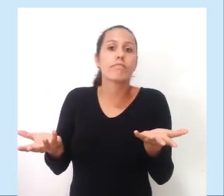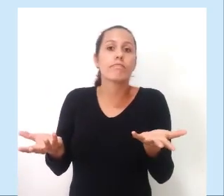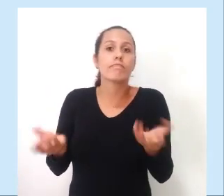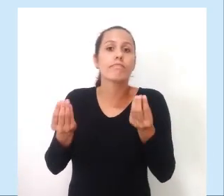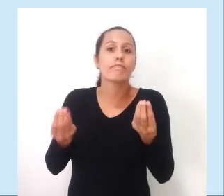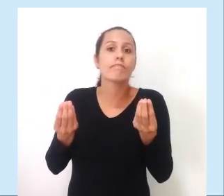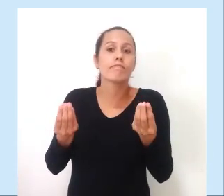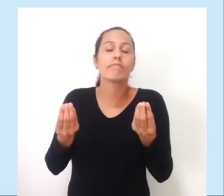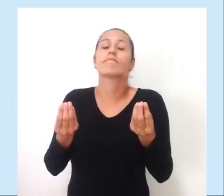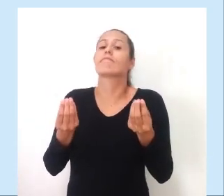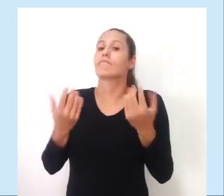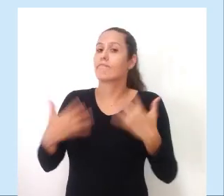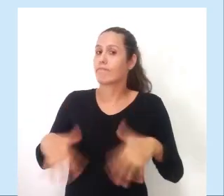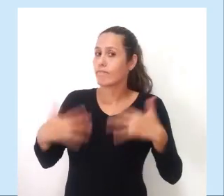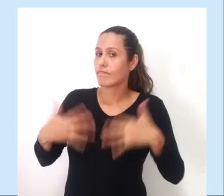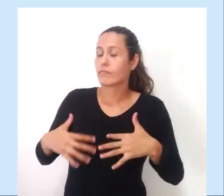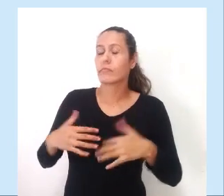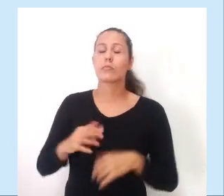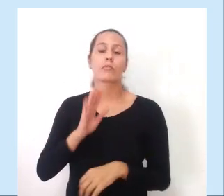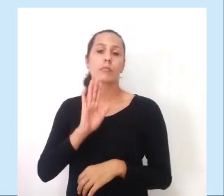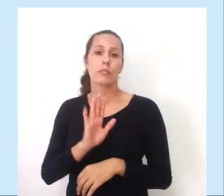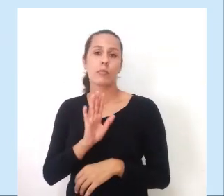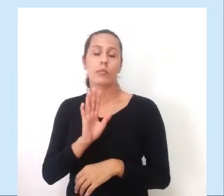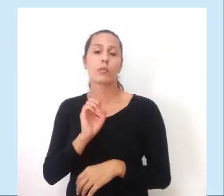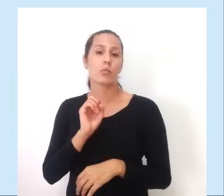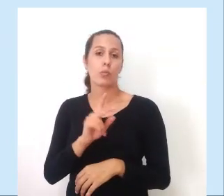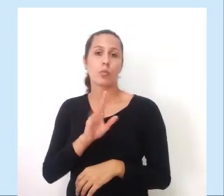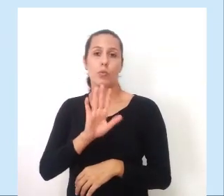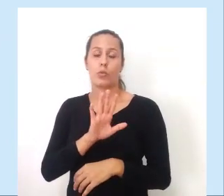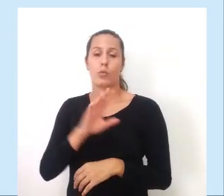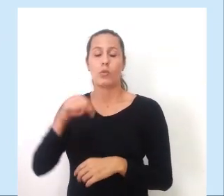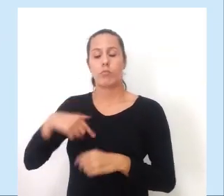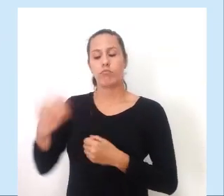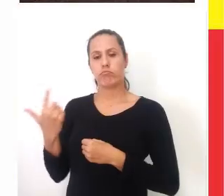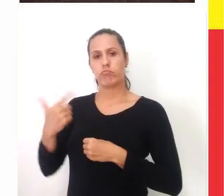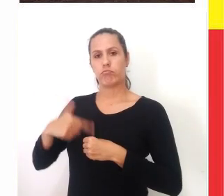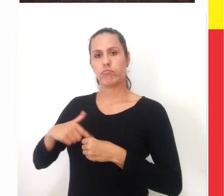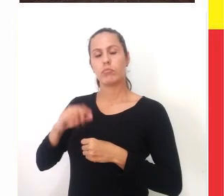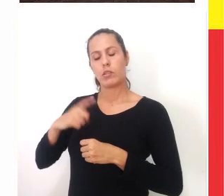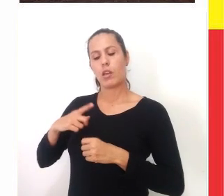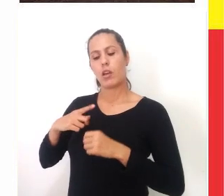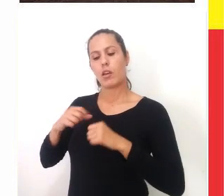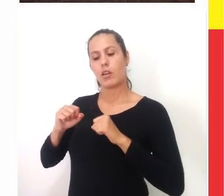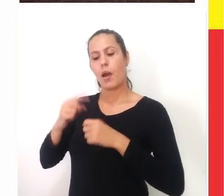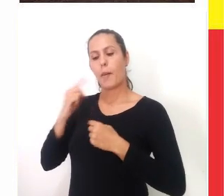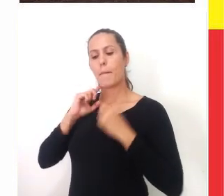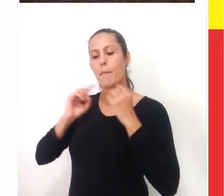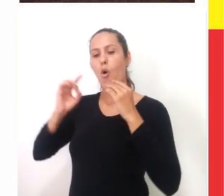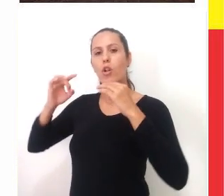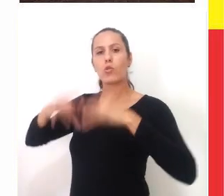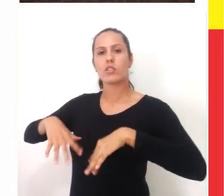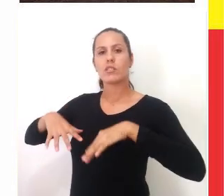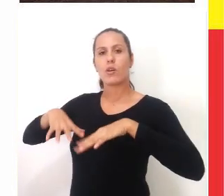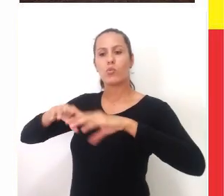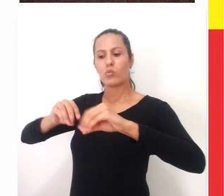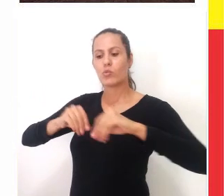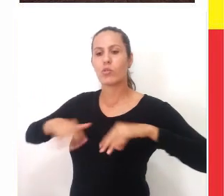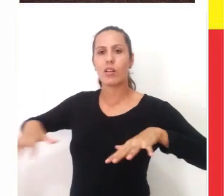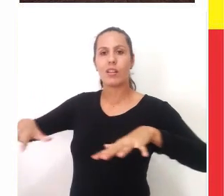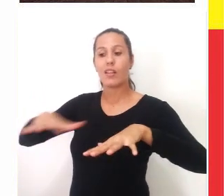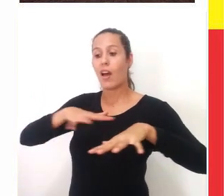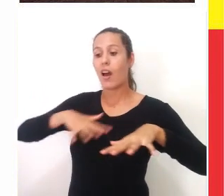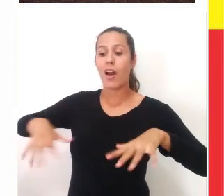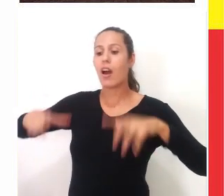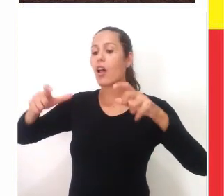os efeitos desse vazamento recente, ok? Além disso, o petróleo, ele tem a poluição atmosférica, ele